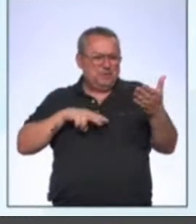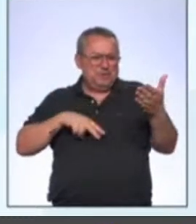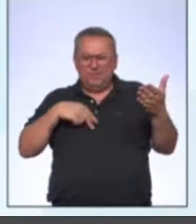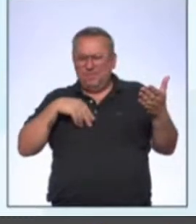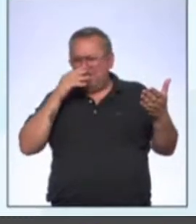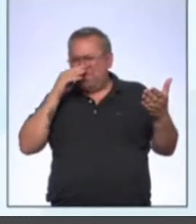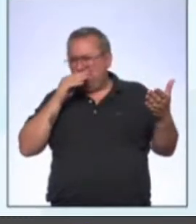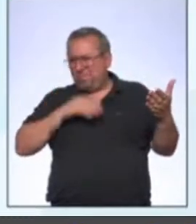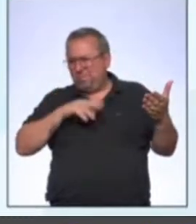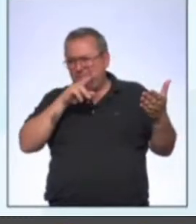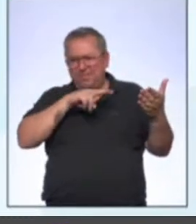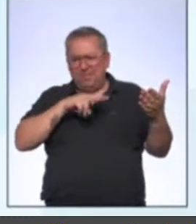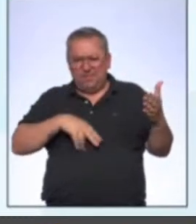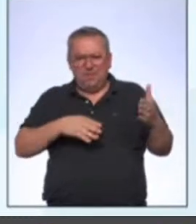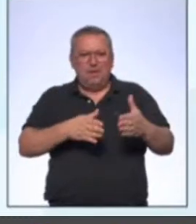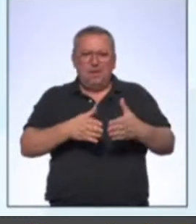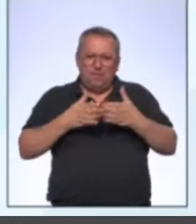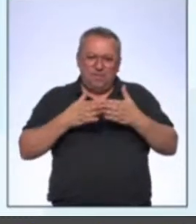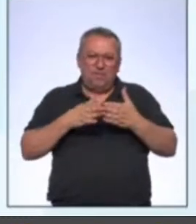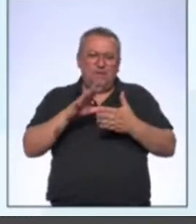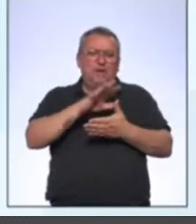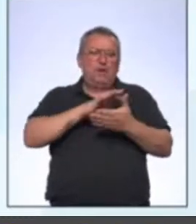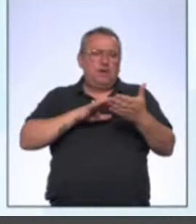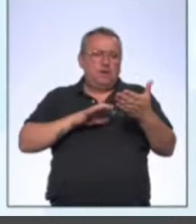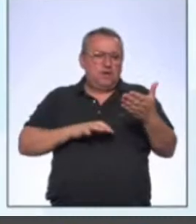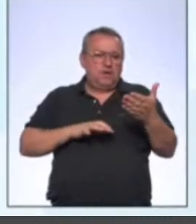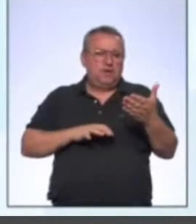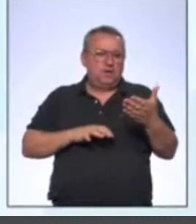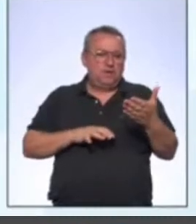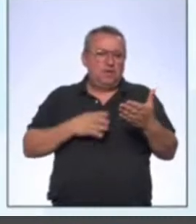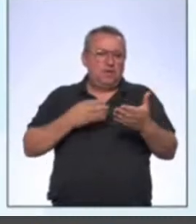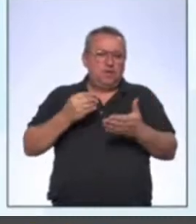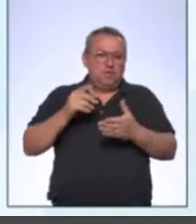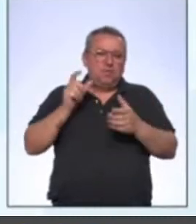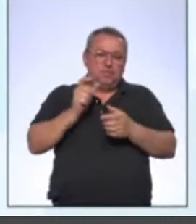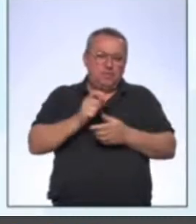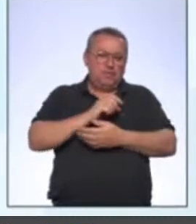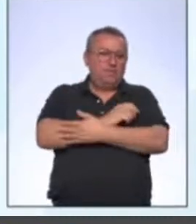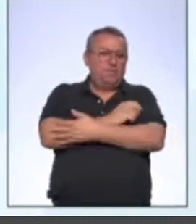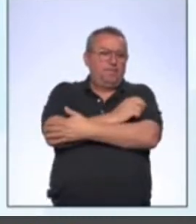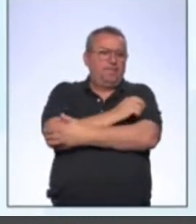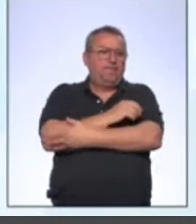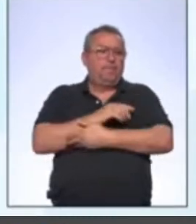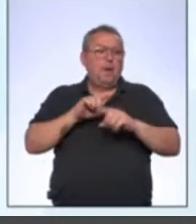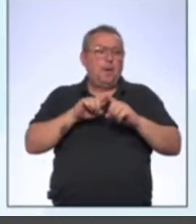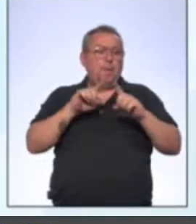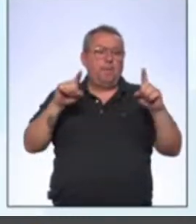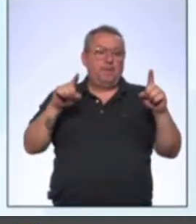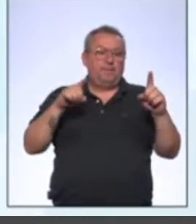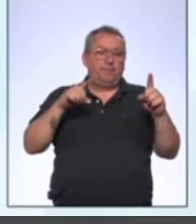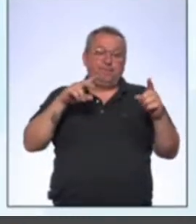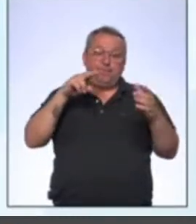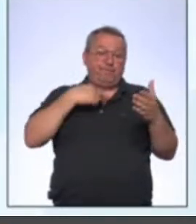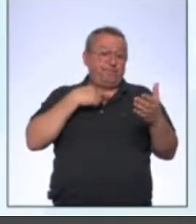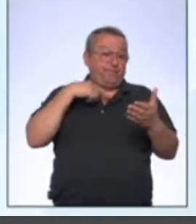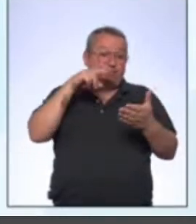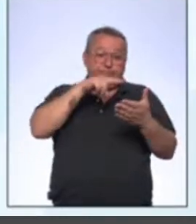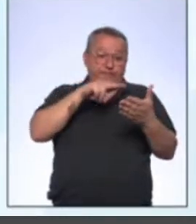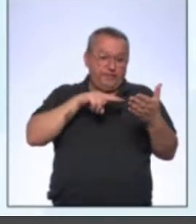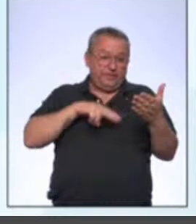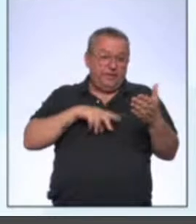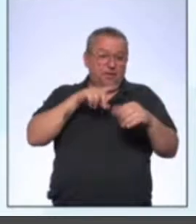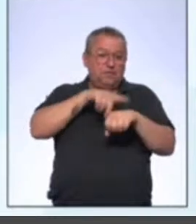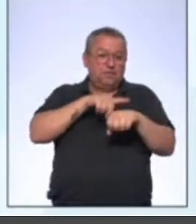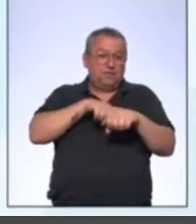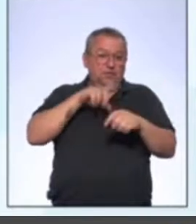comum, né? Mas, por favor, é um textinho muito pequeno, mas eu não vou poder lê-lo. Nosso tempo